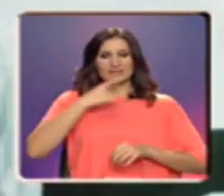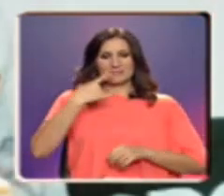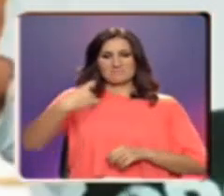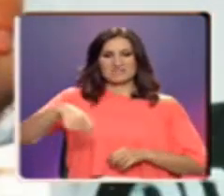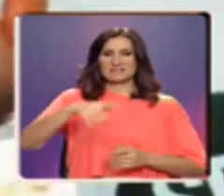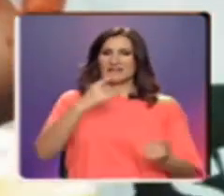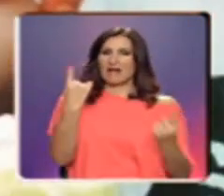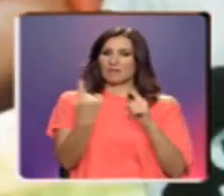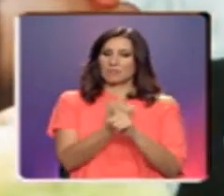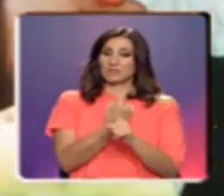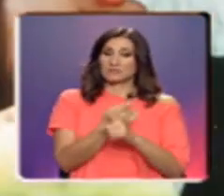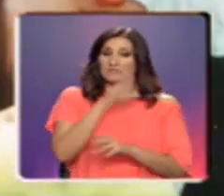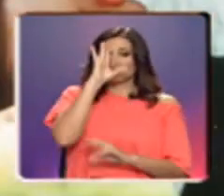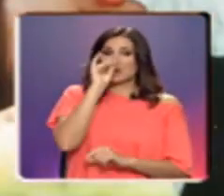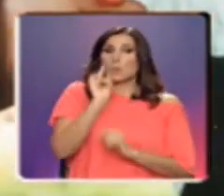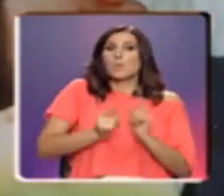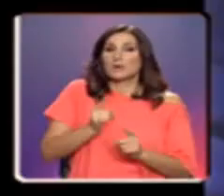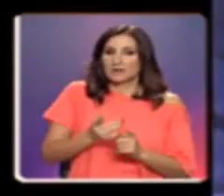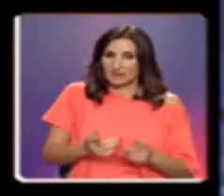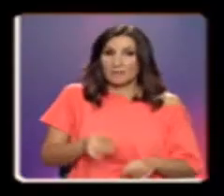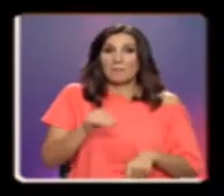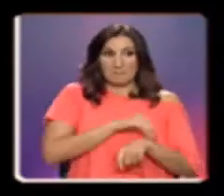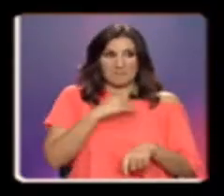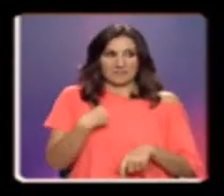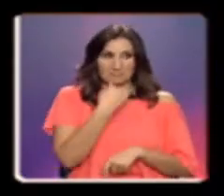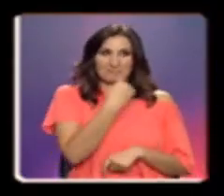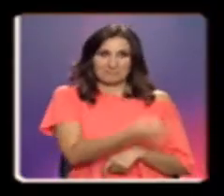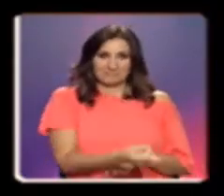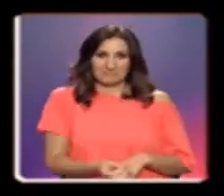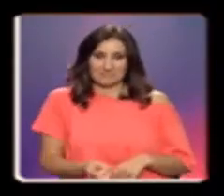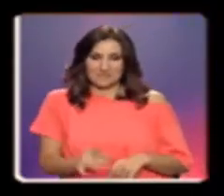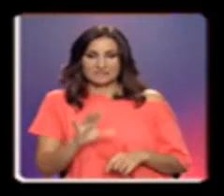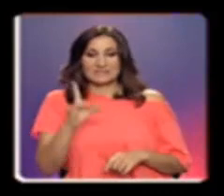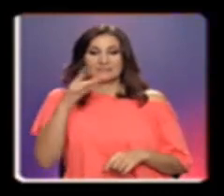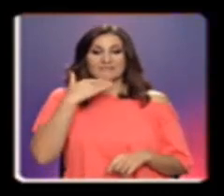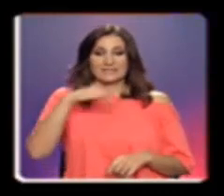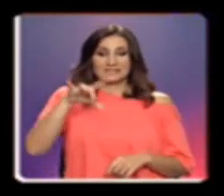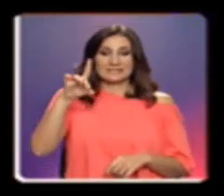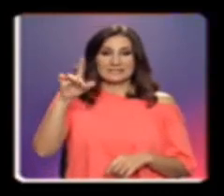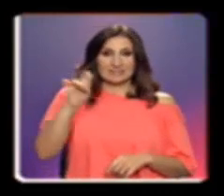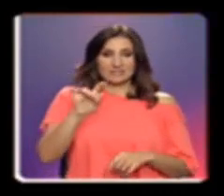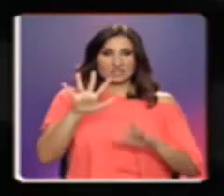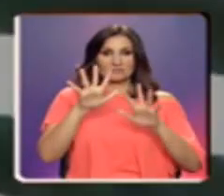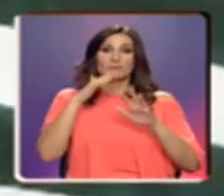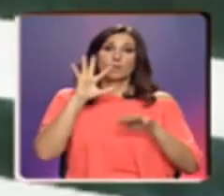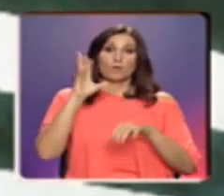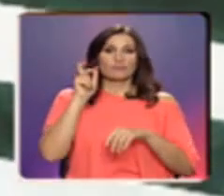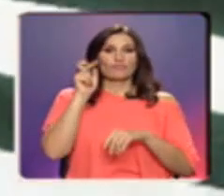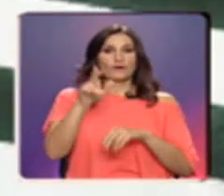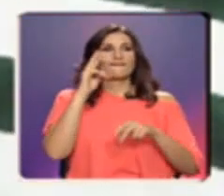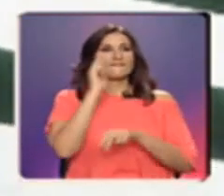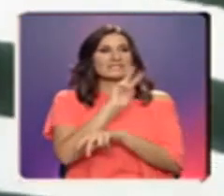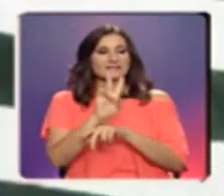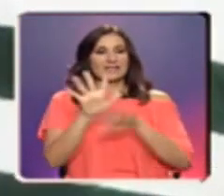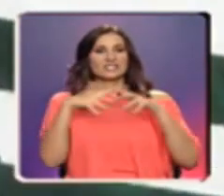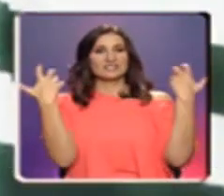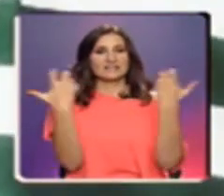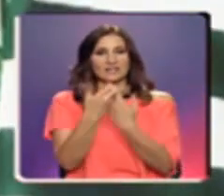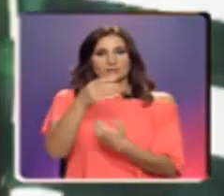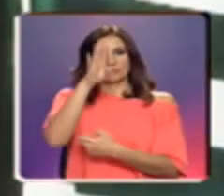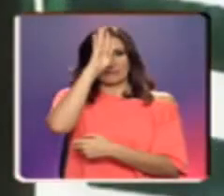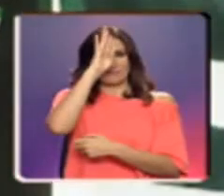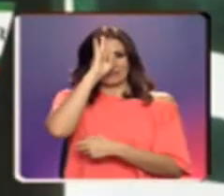alguma coisa. Só não sabia o quê. Aos 6 anos, na primeira visita ao estádio de Alvalade, o menino Bruno disse que ia